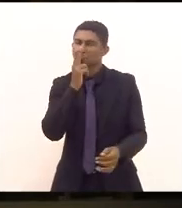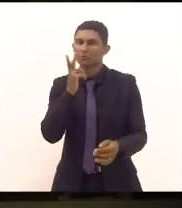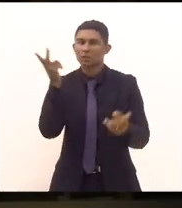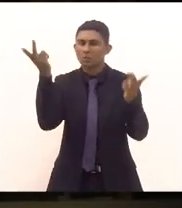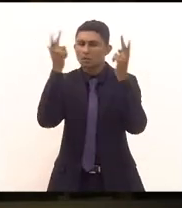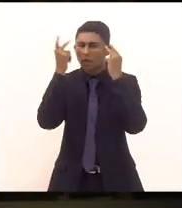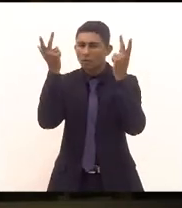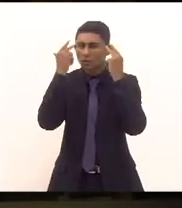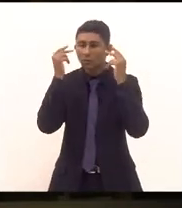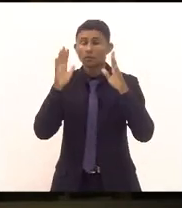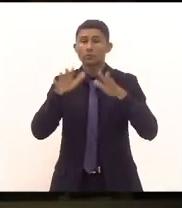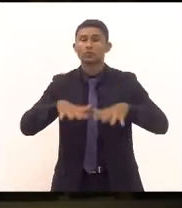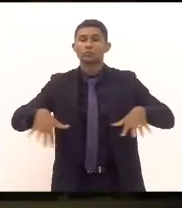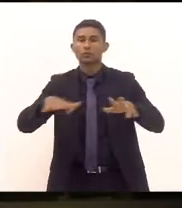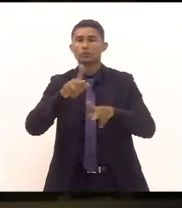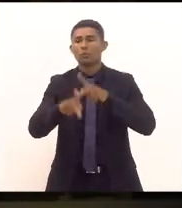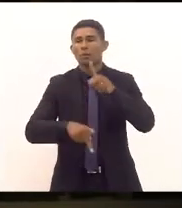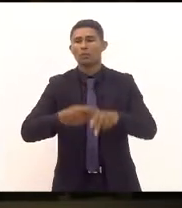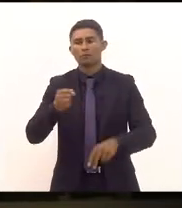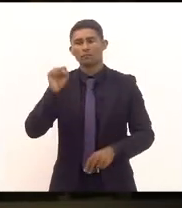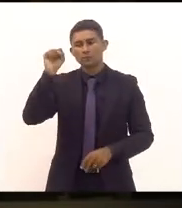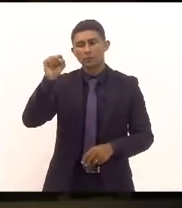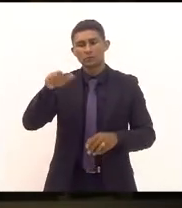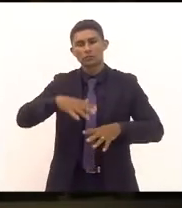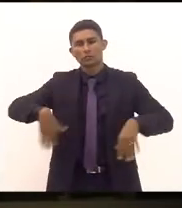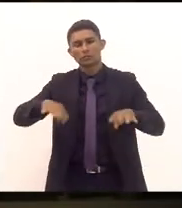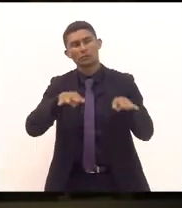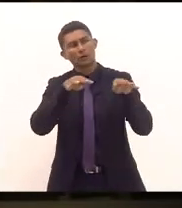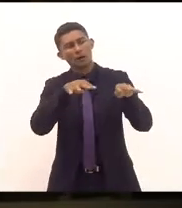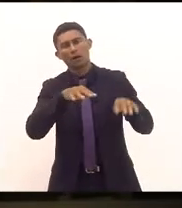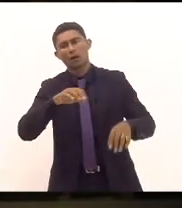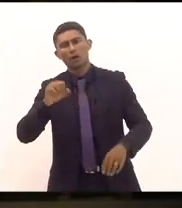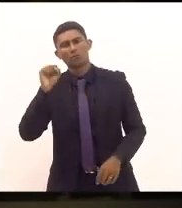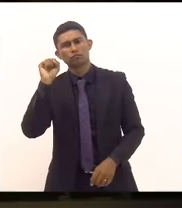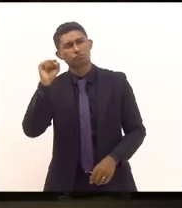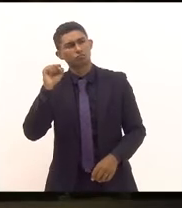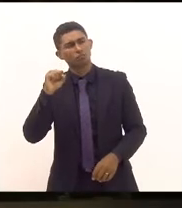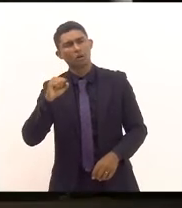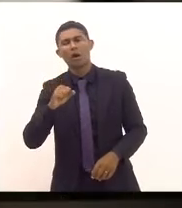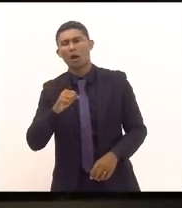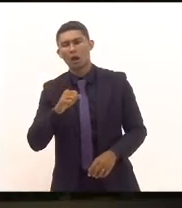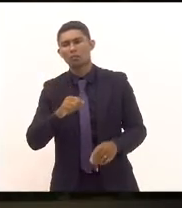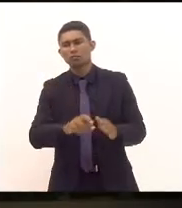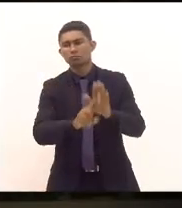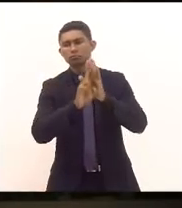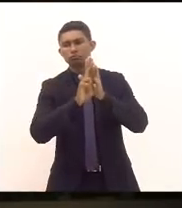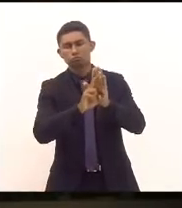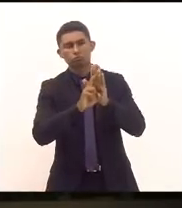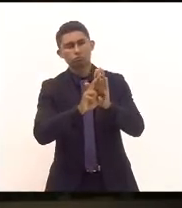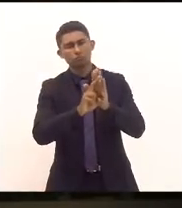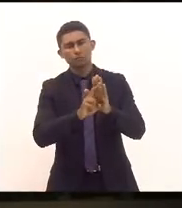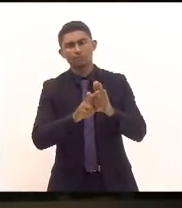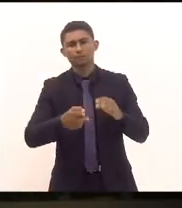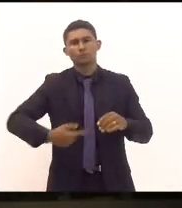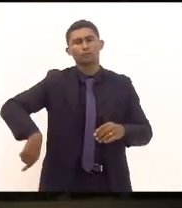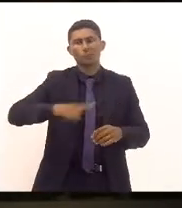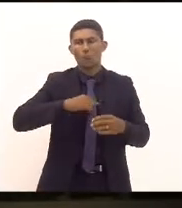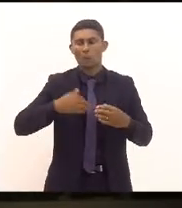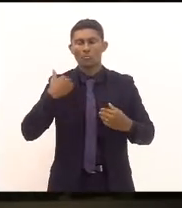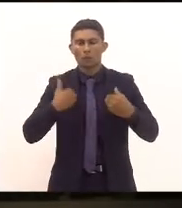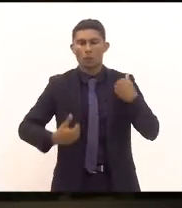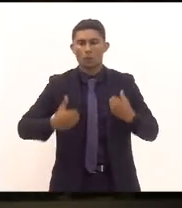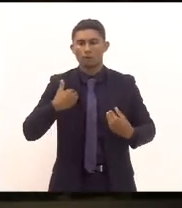sido muito natural mas para todo o povo de axé Foi emocionante representou demais assim os nossos corpos